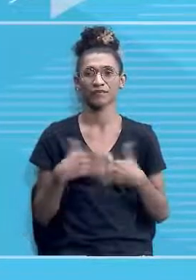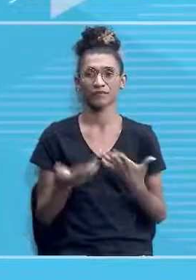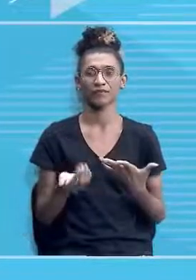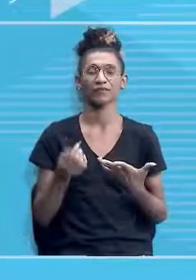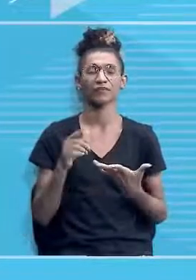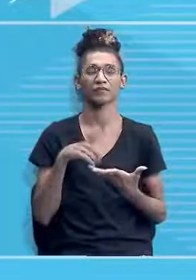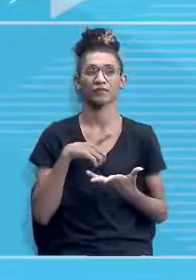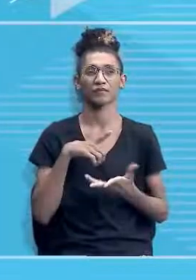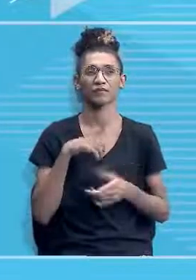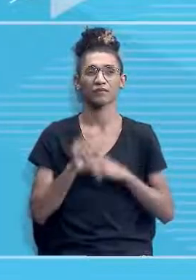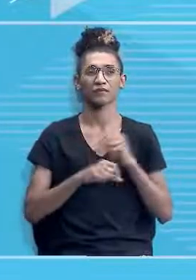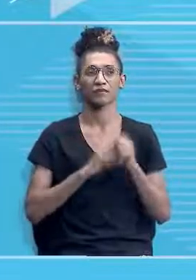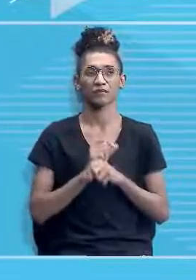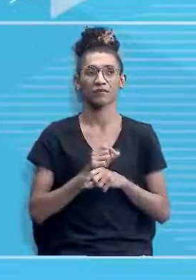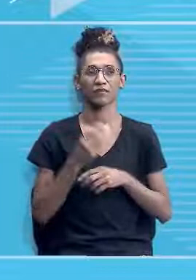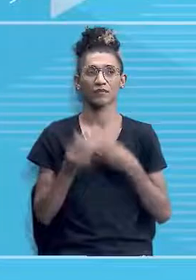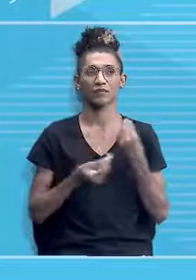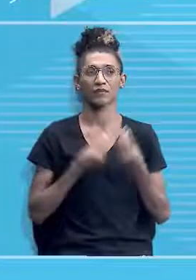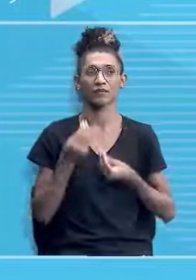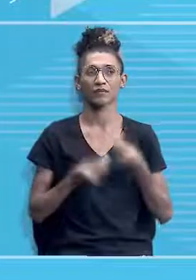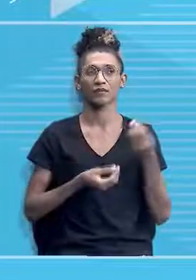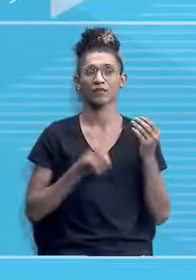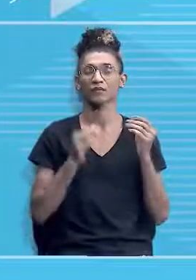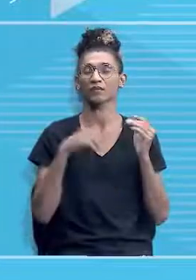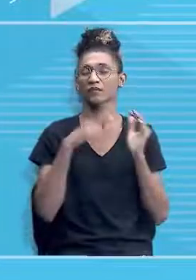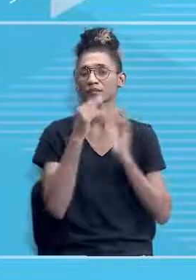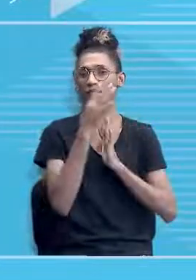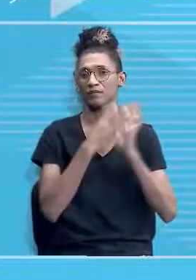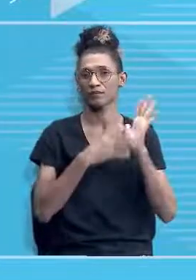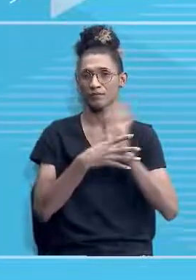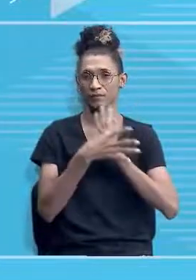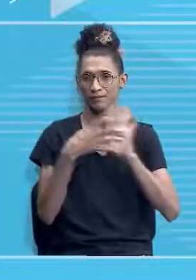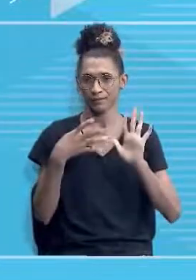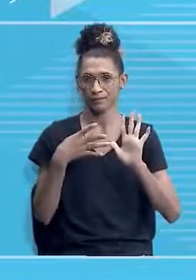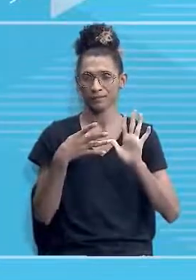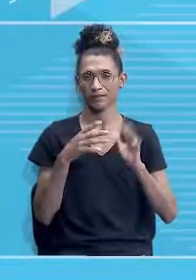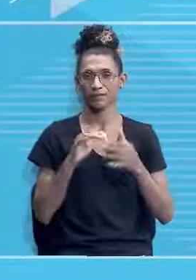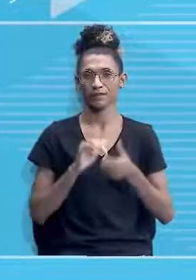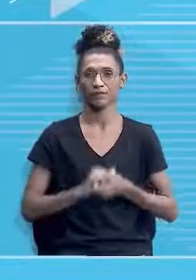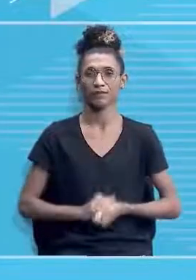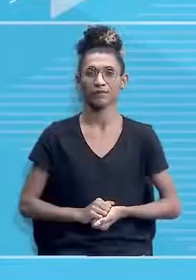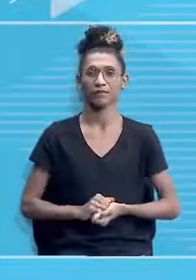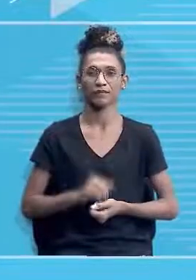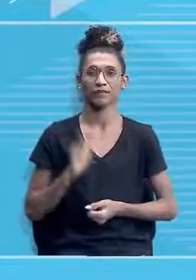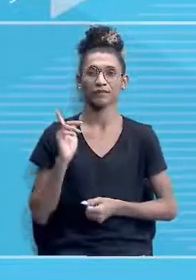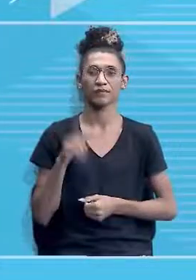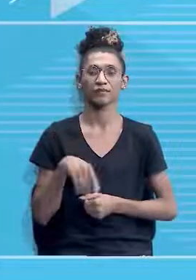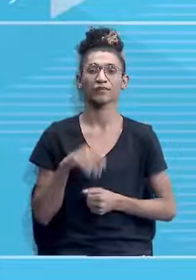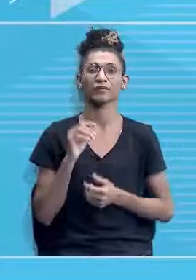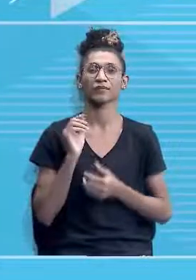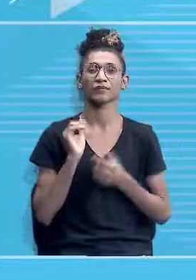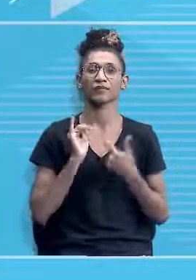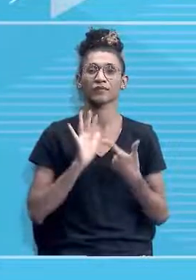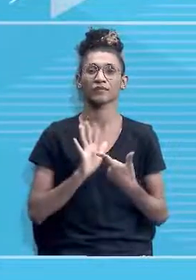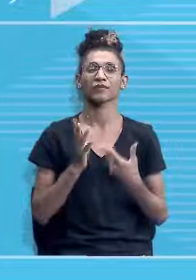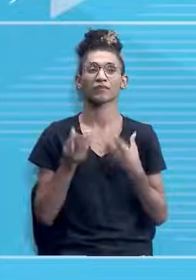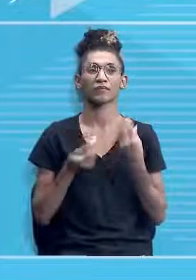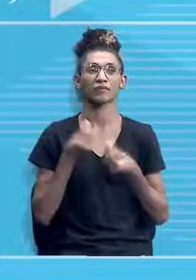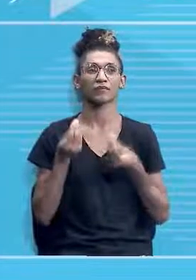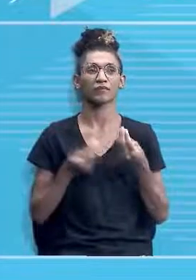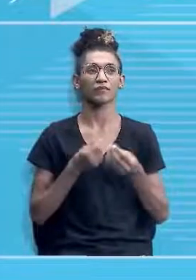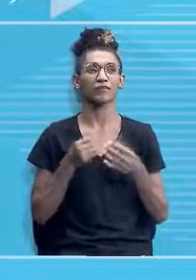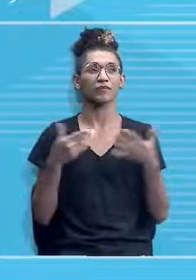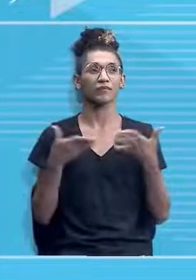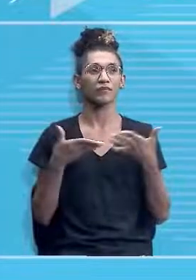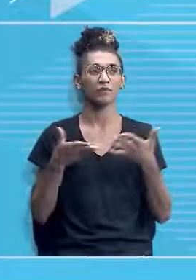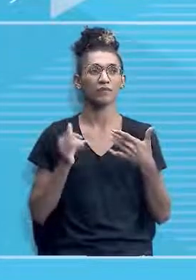justamente à disposição dessa tabela né tabela que a dita justamente isso aí eu vou